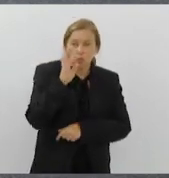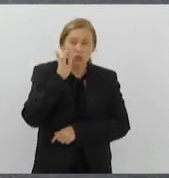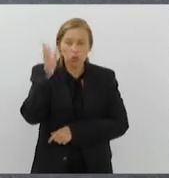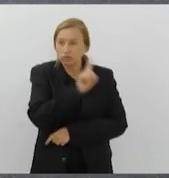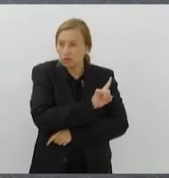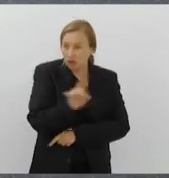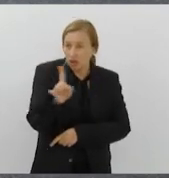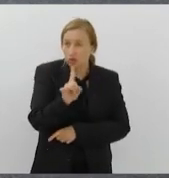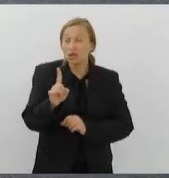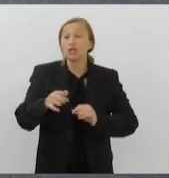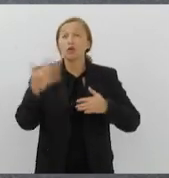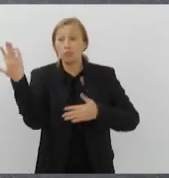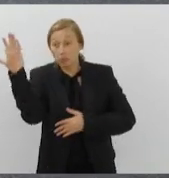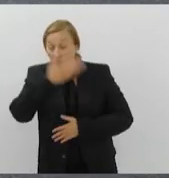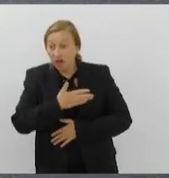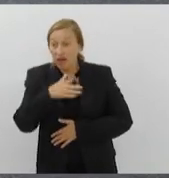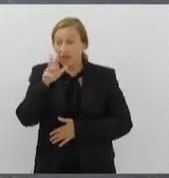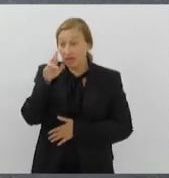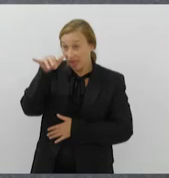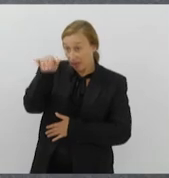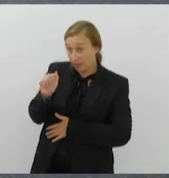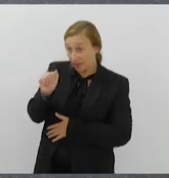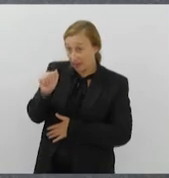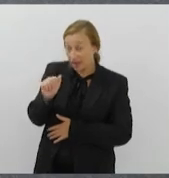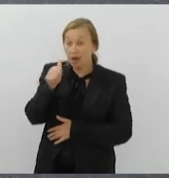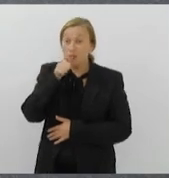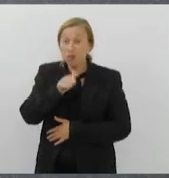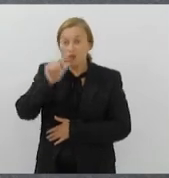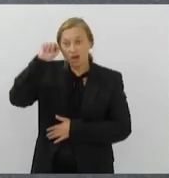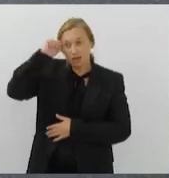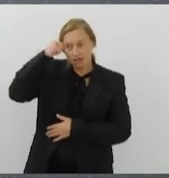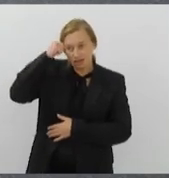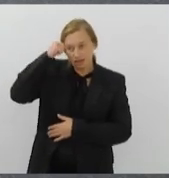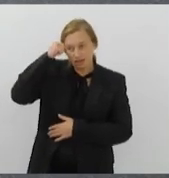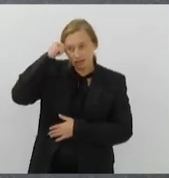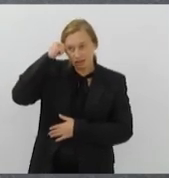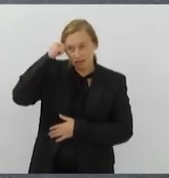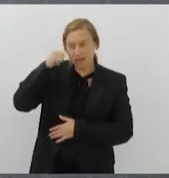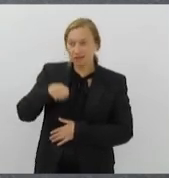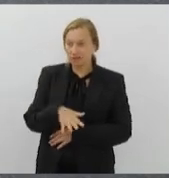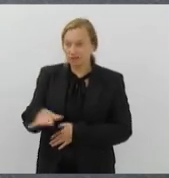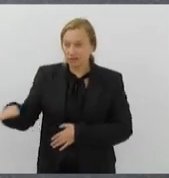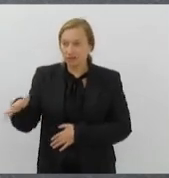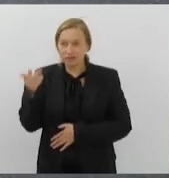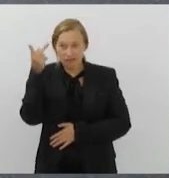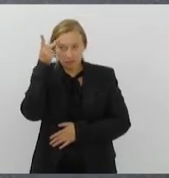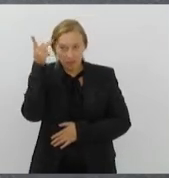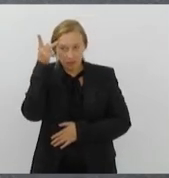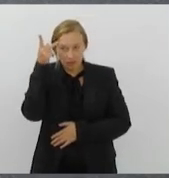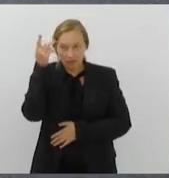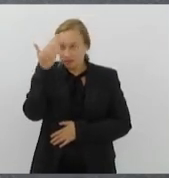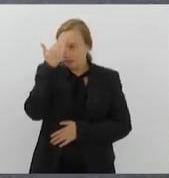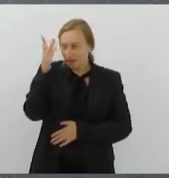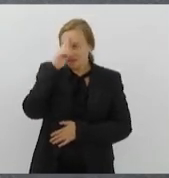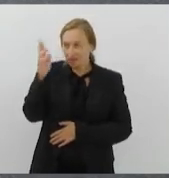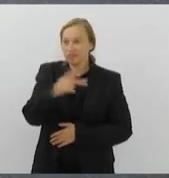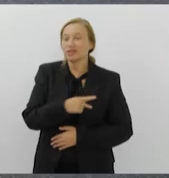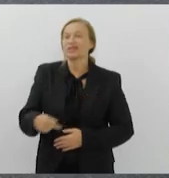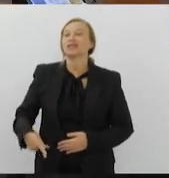conseguiu provar isso. Rebeca Andrade, mulher negra da periferia de São Paulo. Obrigada,